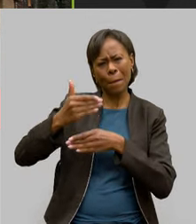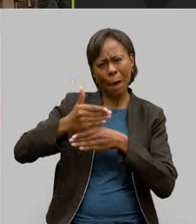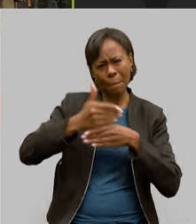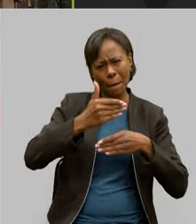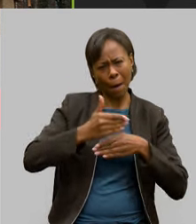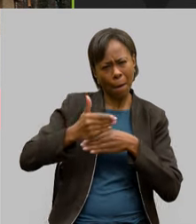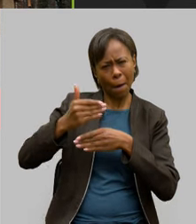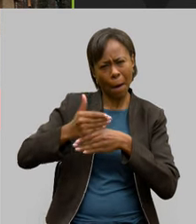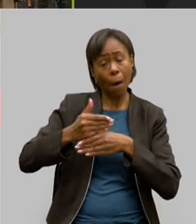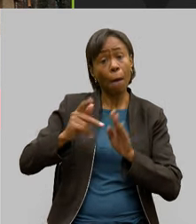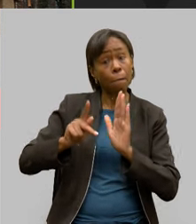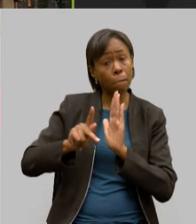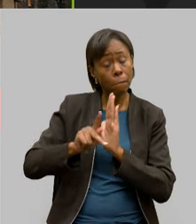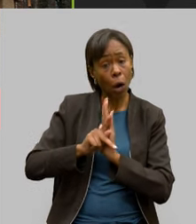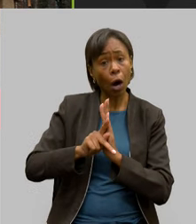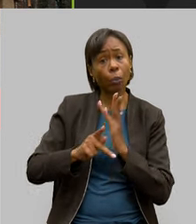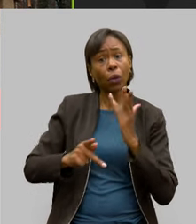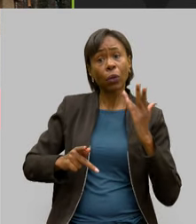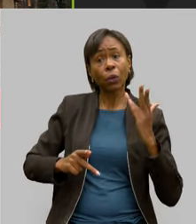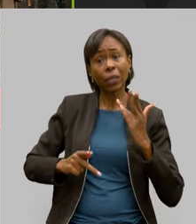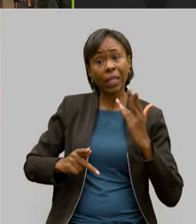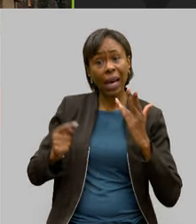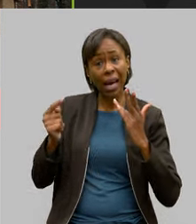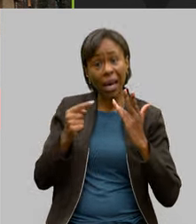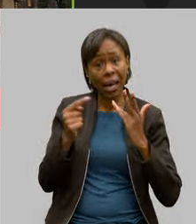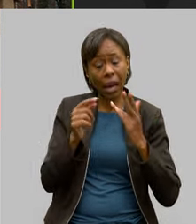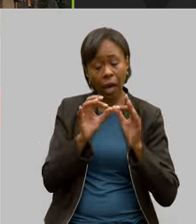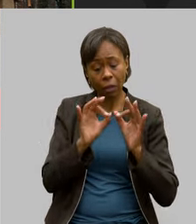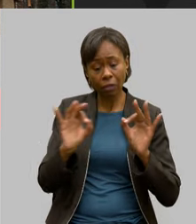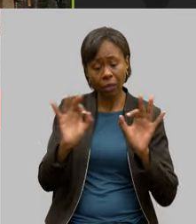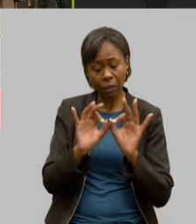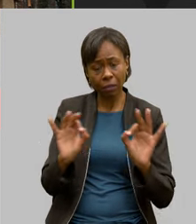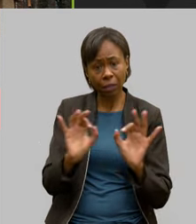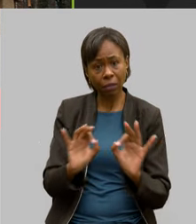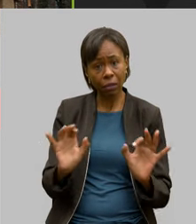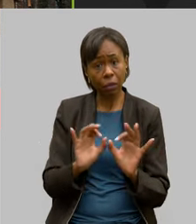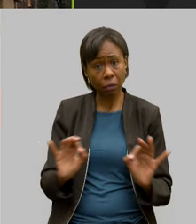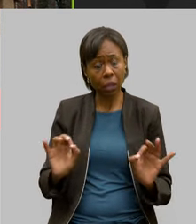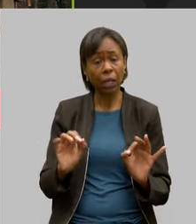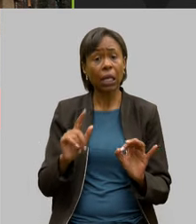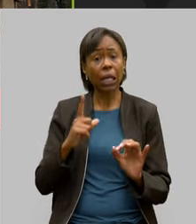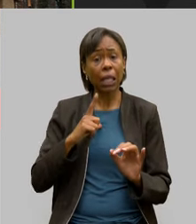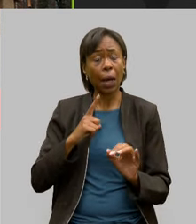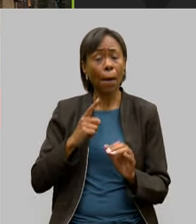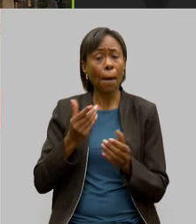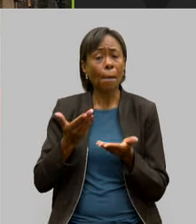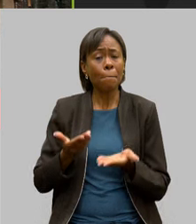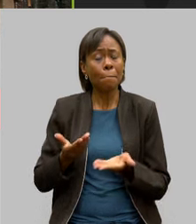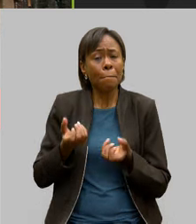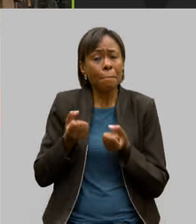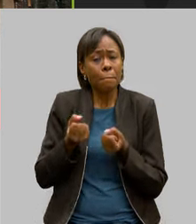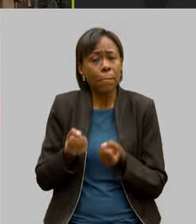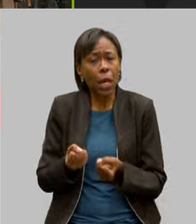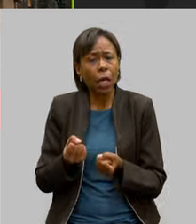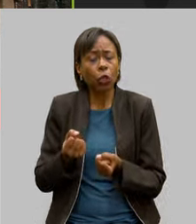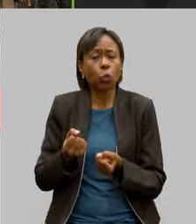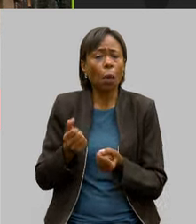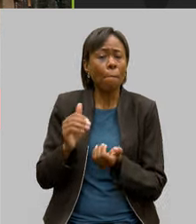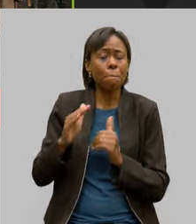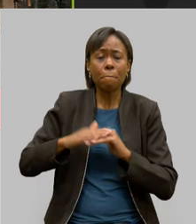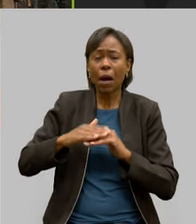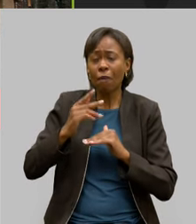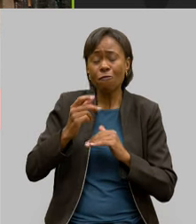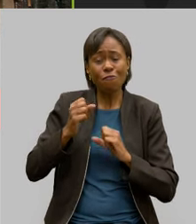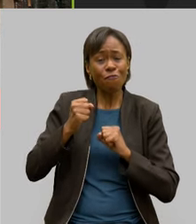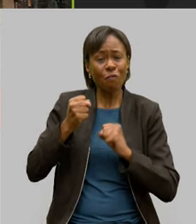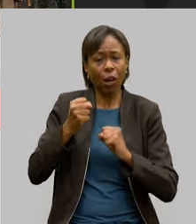isso temos do peso de qualquer tijolo isso é mais resistente do que